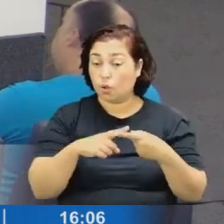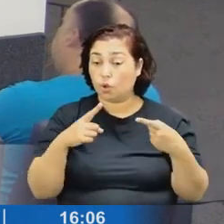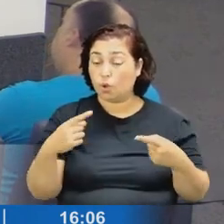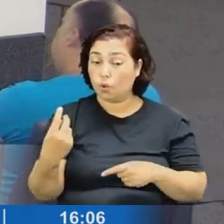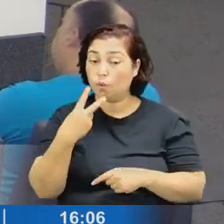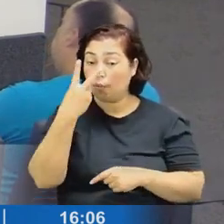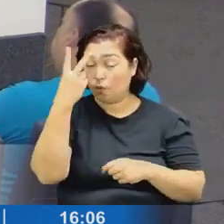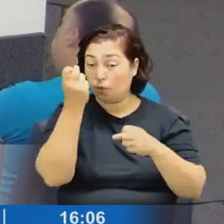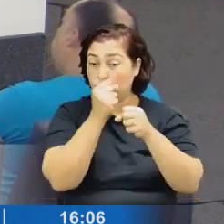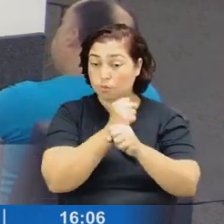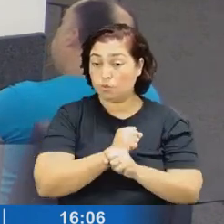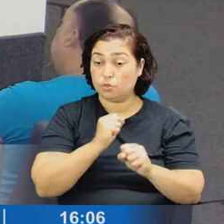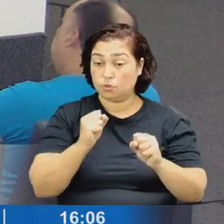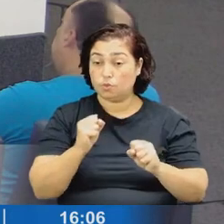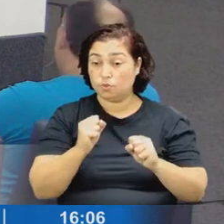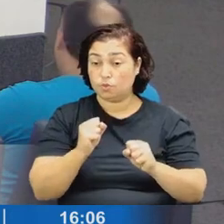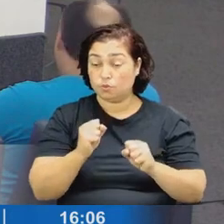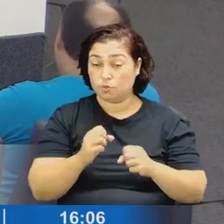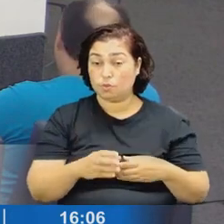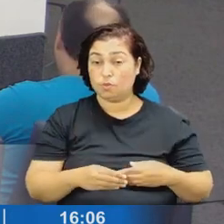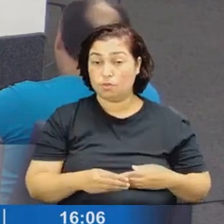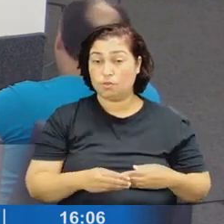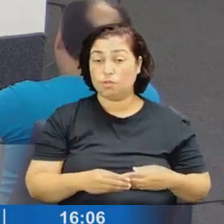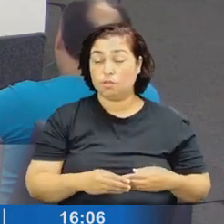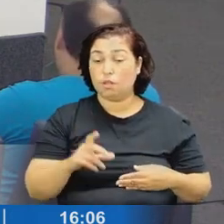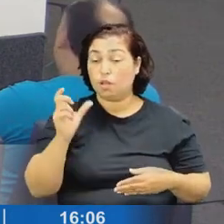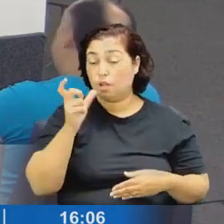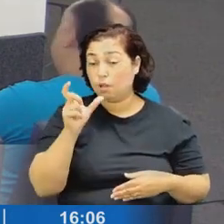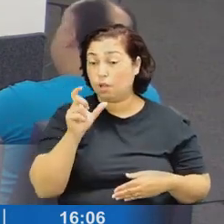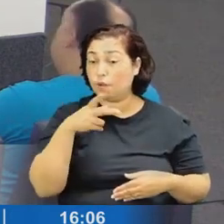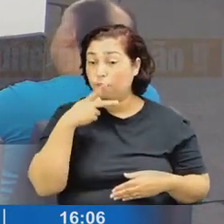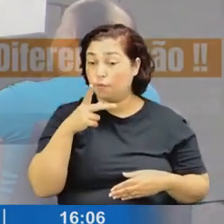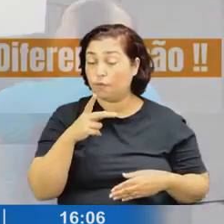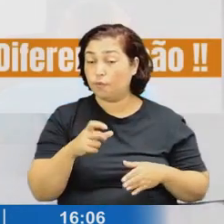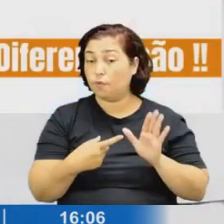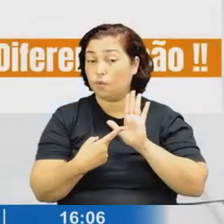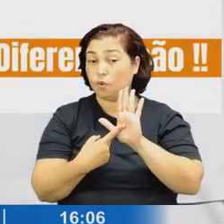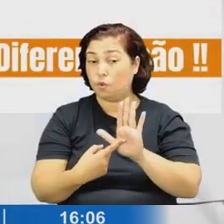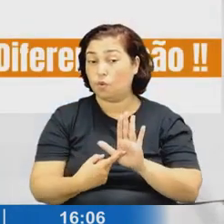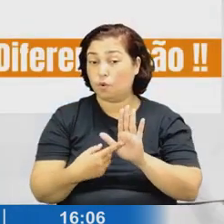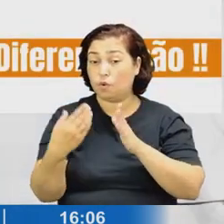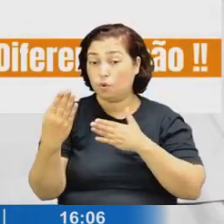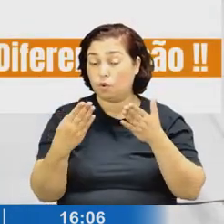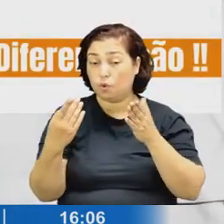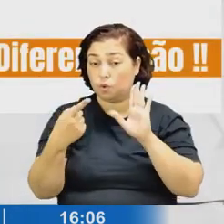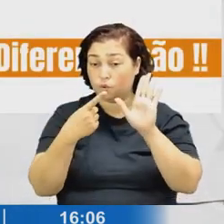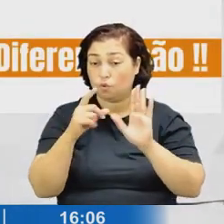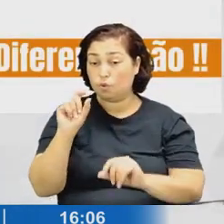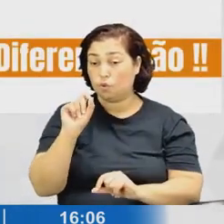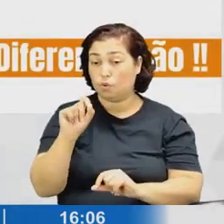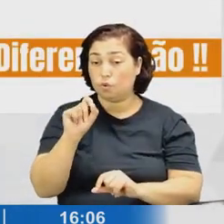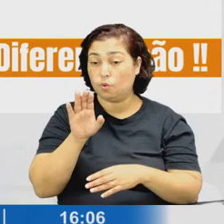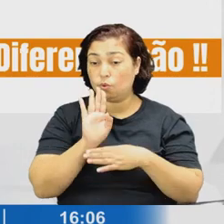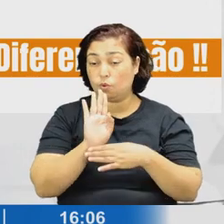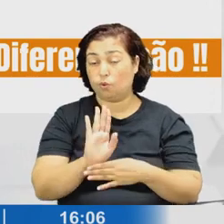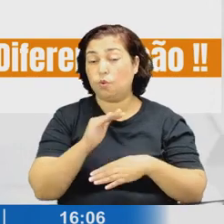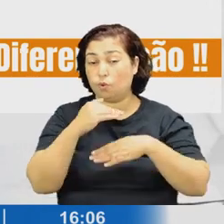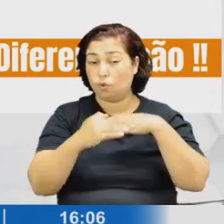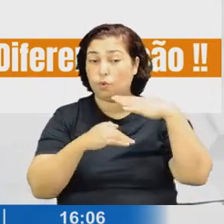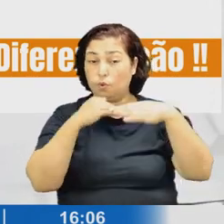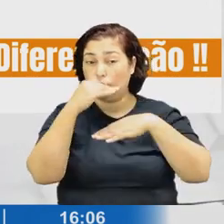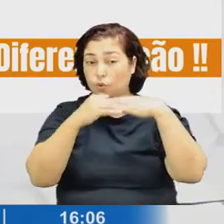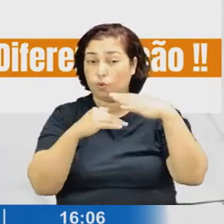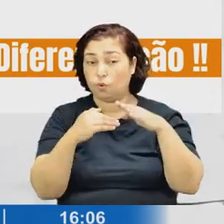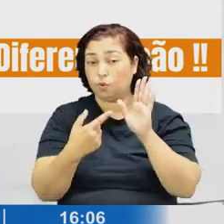maior valor possível segmentação a palavra faz é que você falou é imagem e base forte então o que que ajuda a construir essa